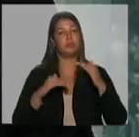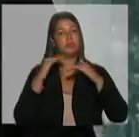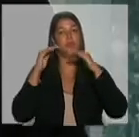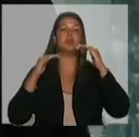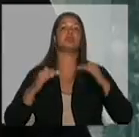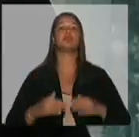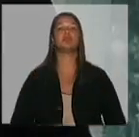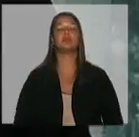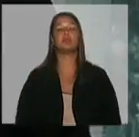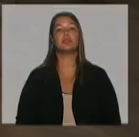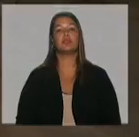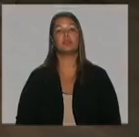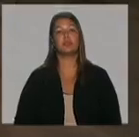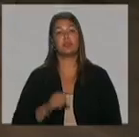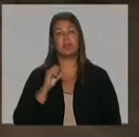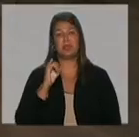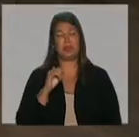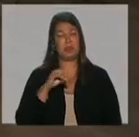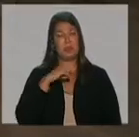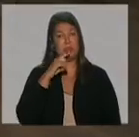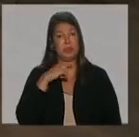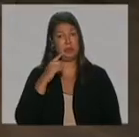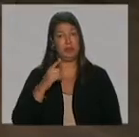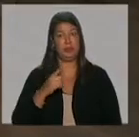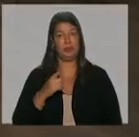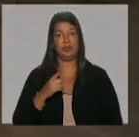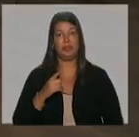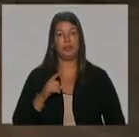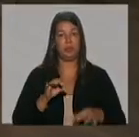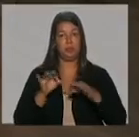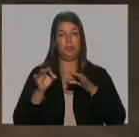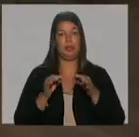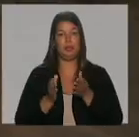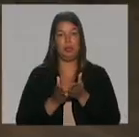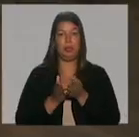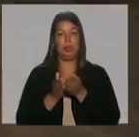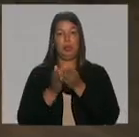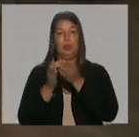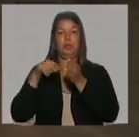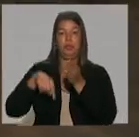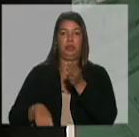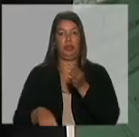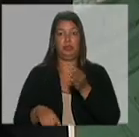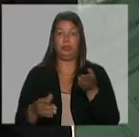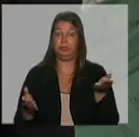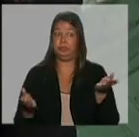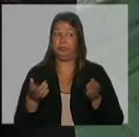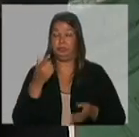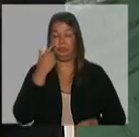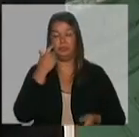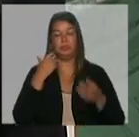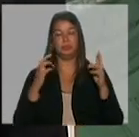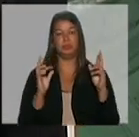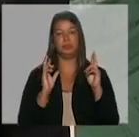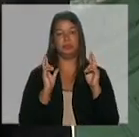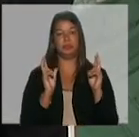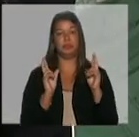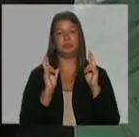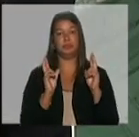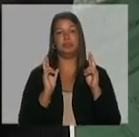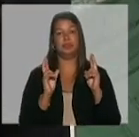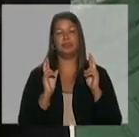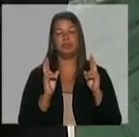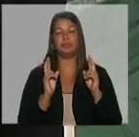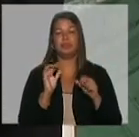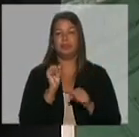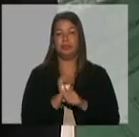seja crescente também. Se não arranjarem uma operação canoa furada, né? Igual com a carne fraca, né? Vamos torcer, então, para que essas sejam